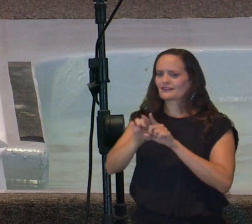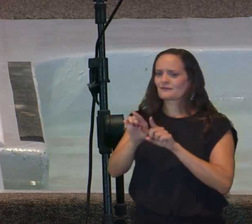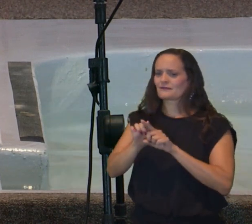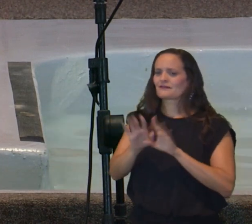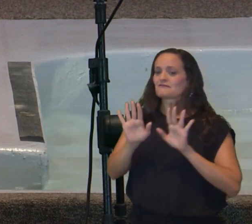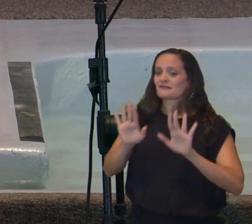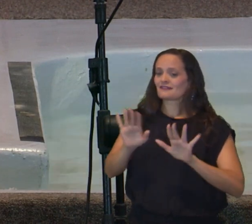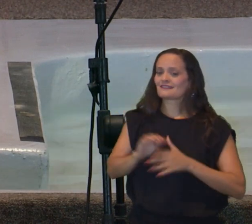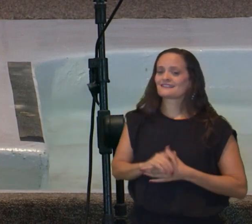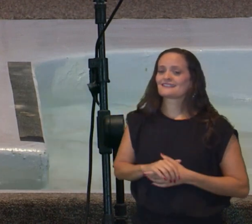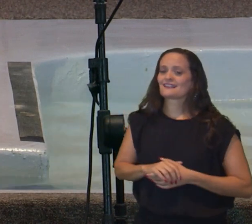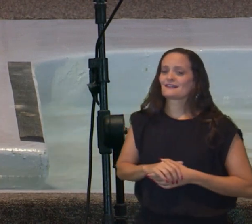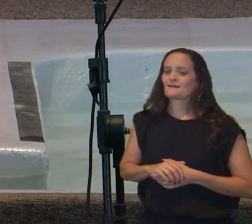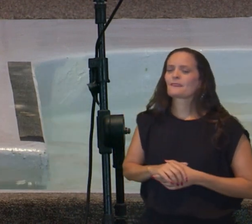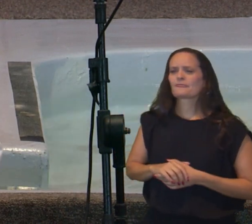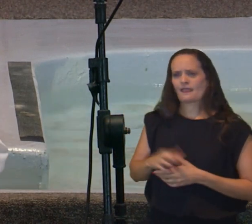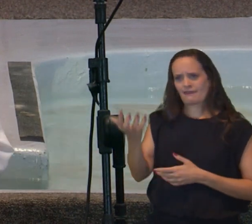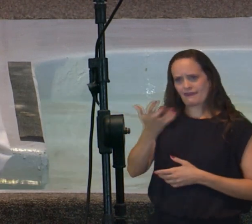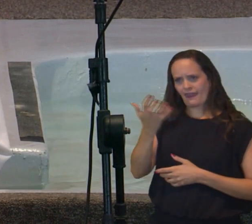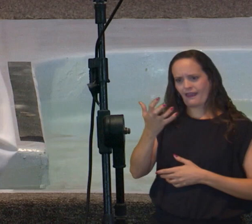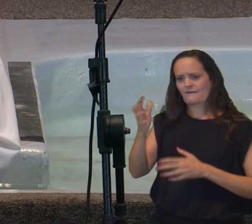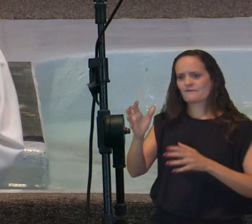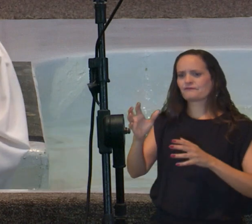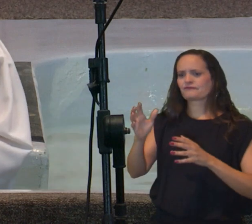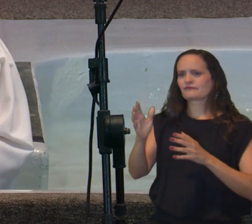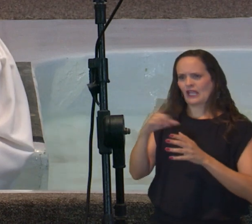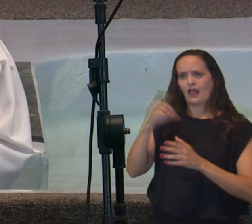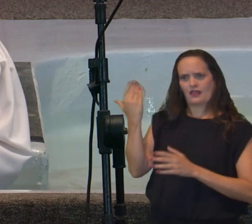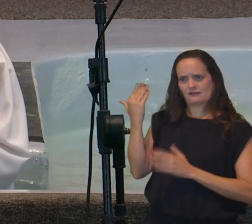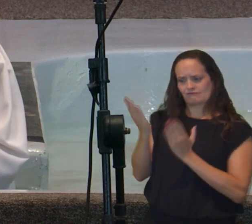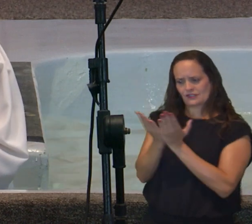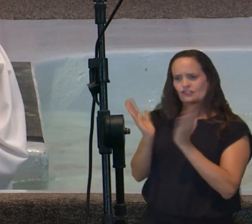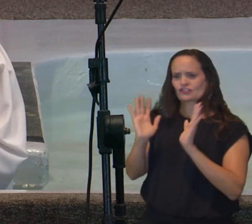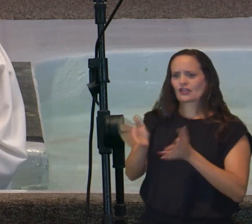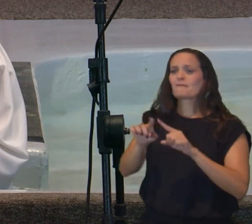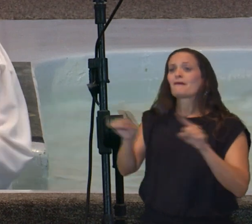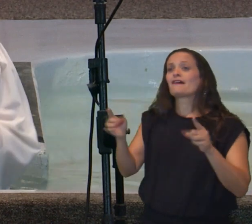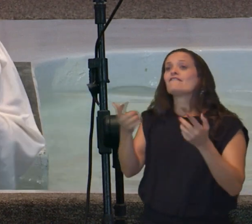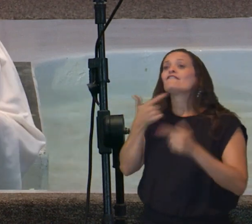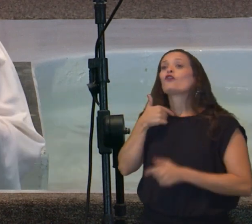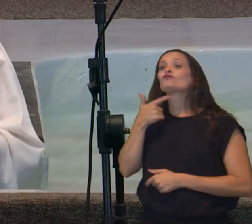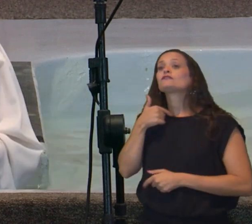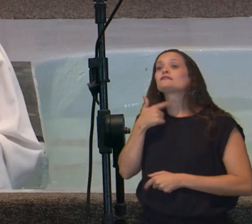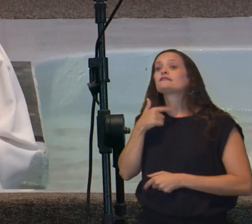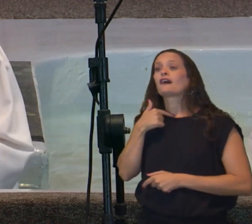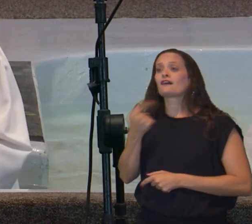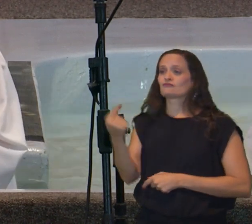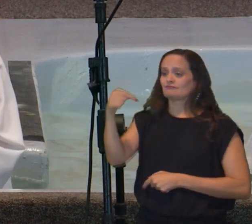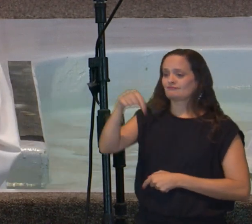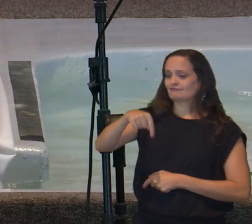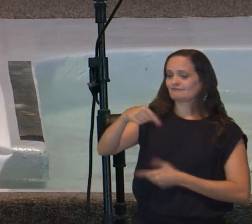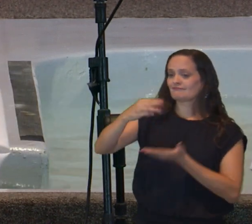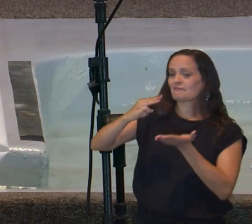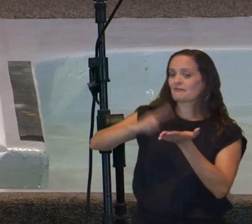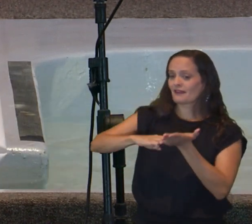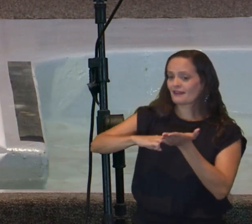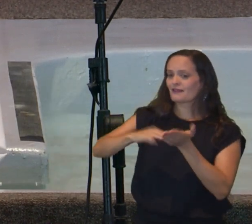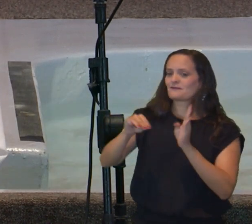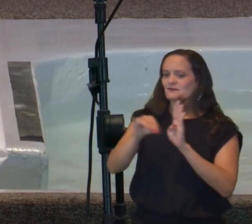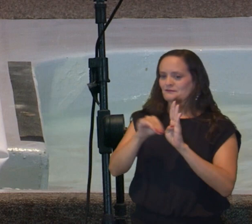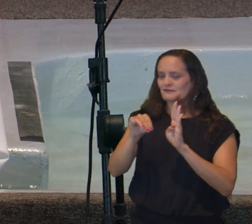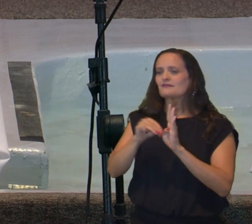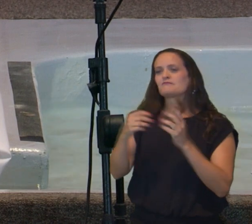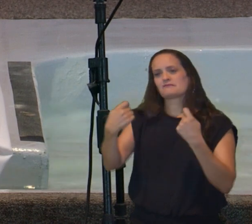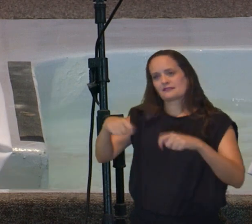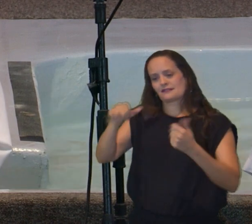também aceita, sujeita-se à vontade de Deus através desta igreja no batismo